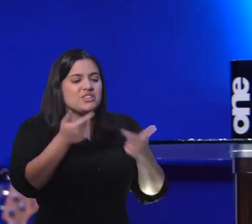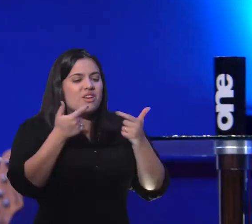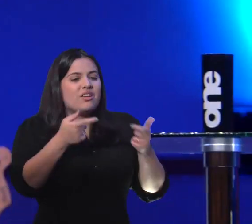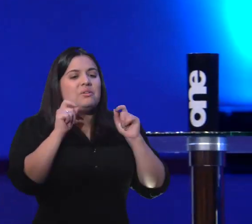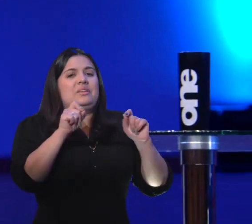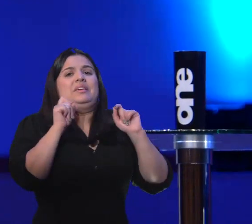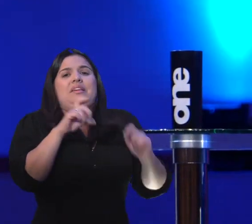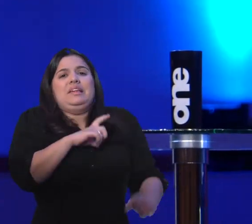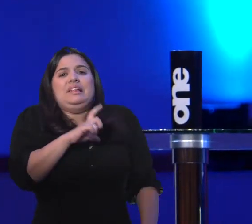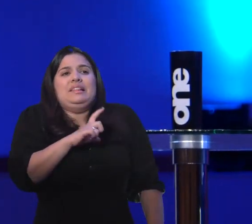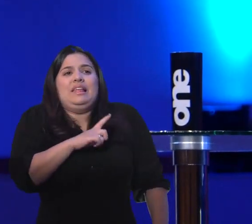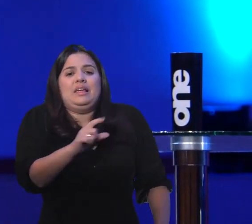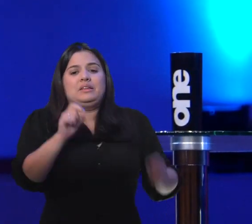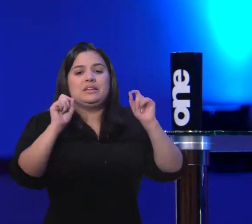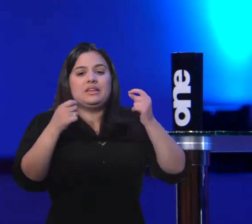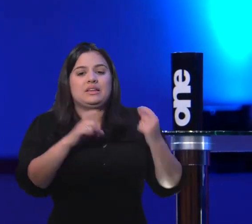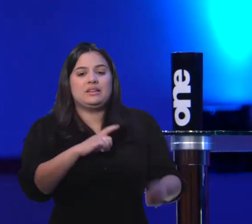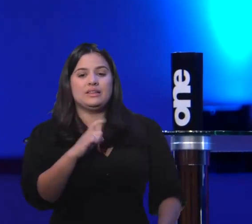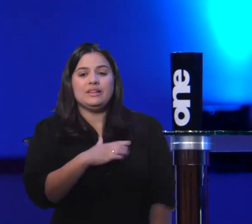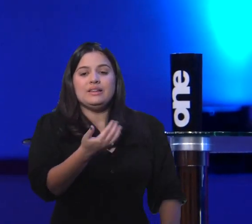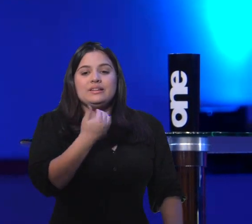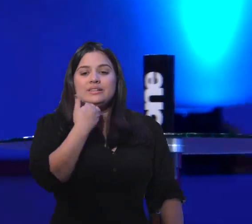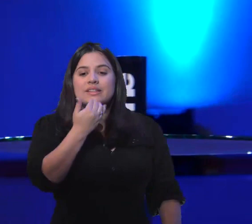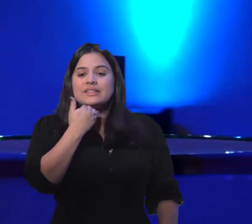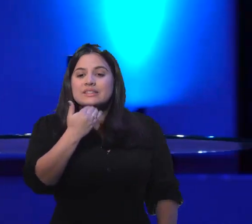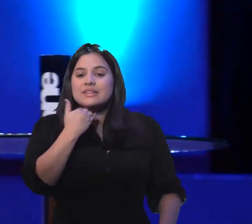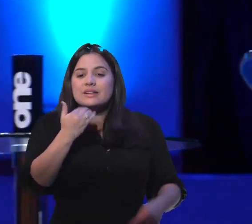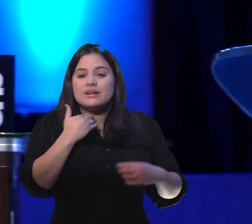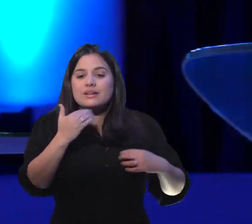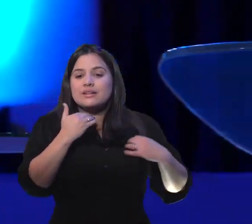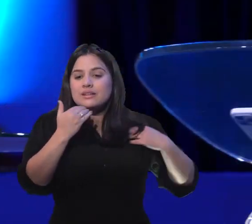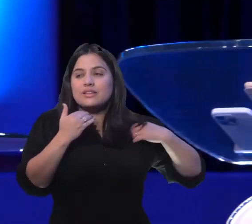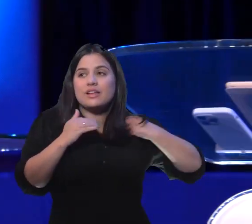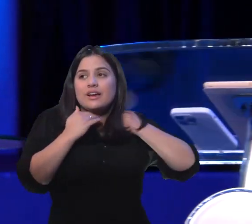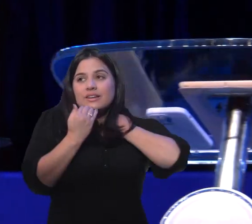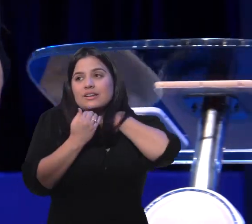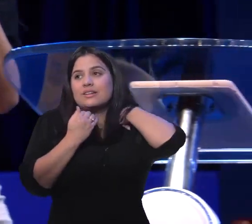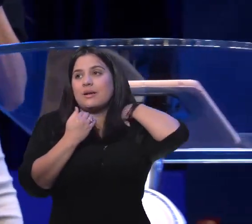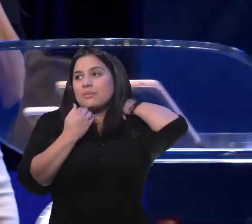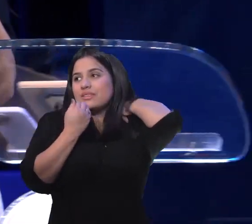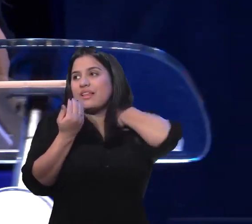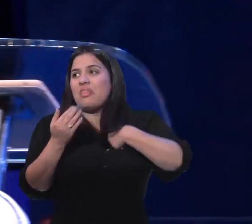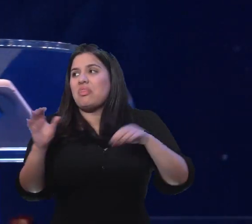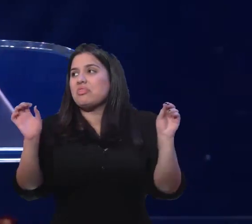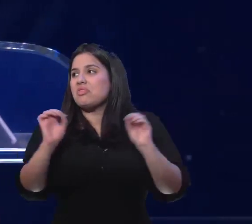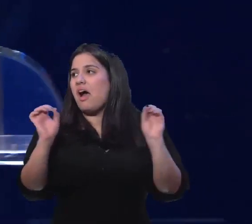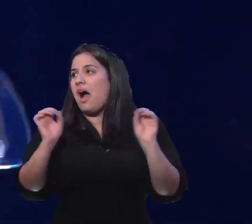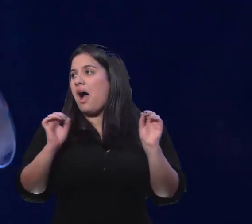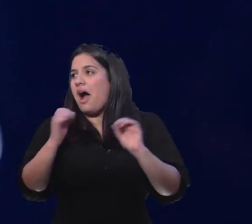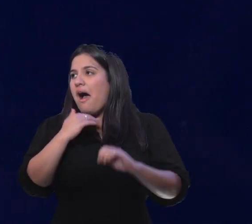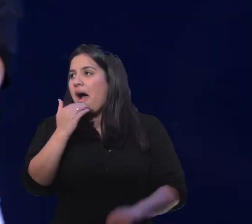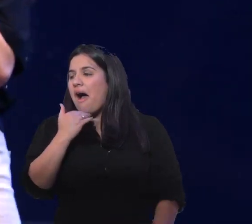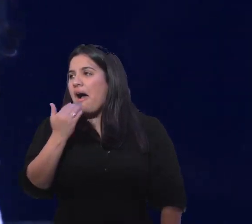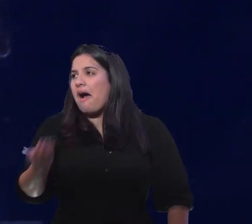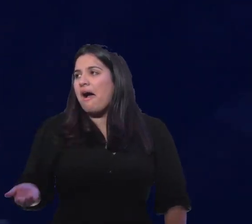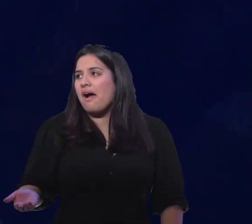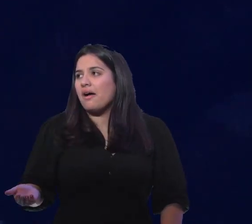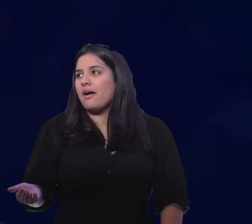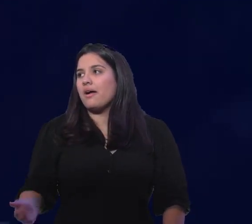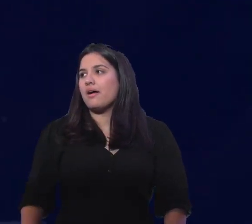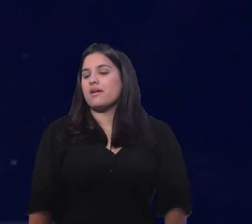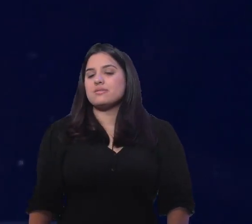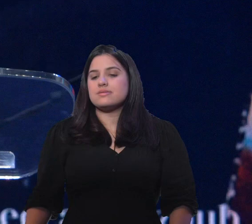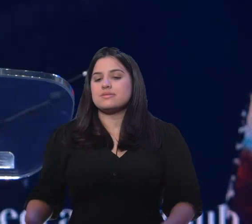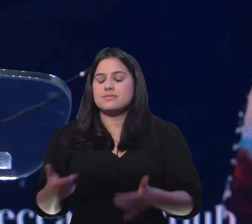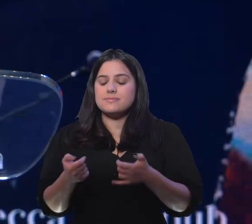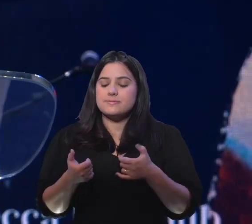tem um croppedzinho? Nem dá pra ver. Nem dá pra ver a minha barriga. Não tá... Nossa, não tá nada vulgar, sério. Quase eu segurei meu Deus,